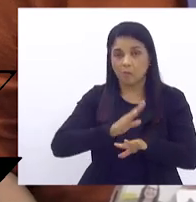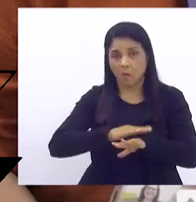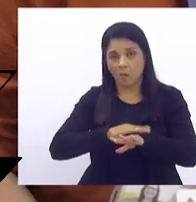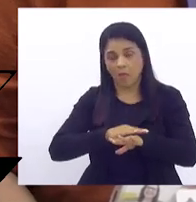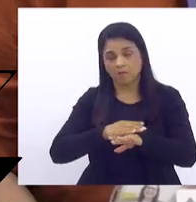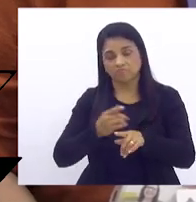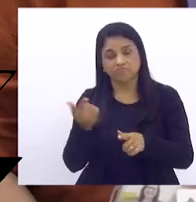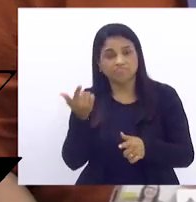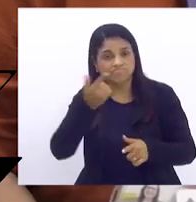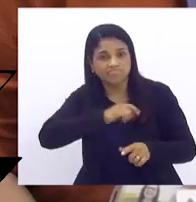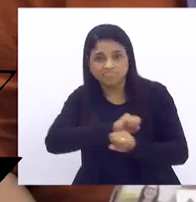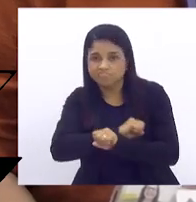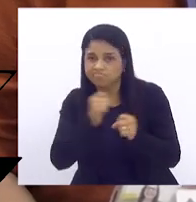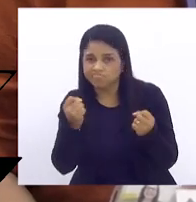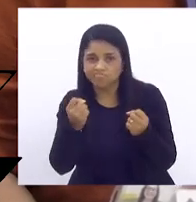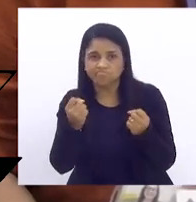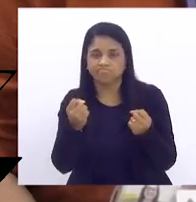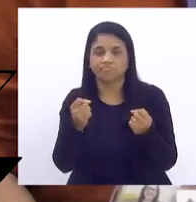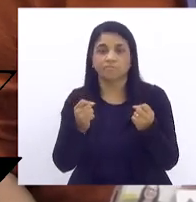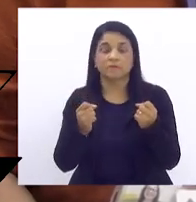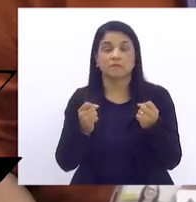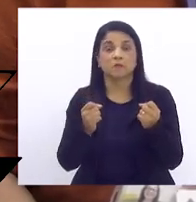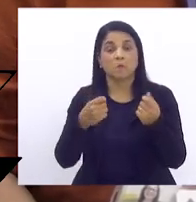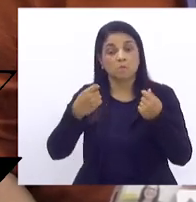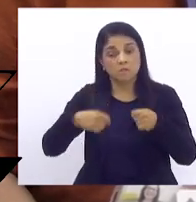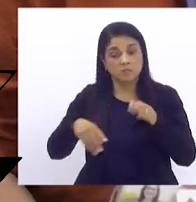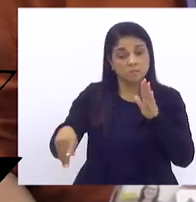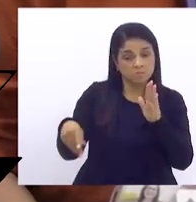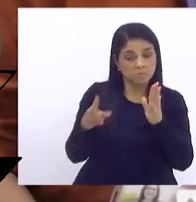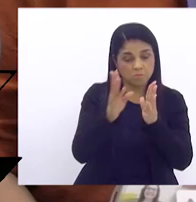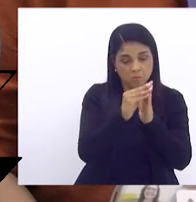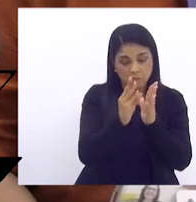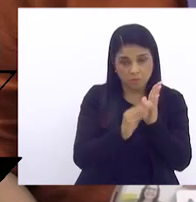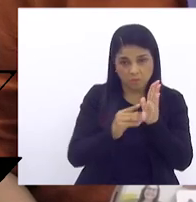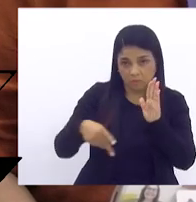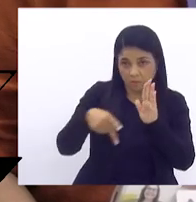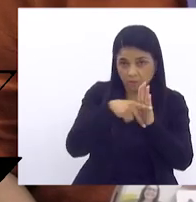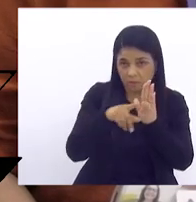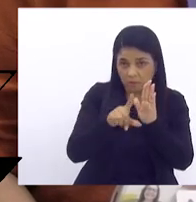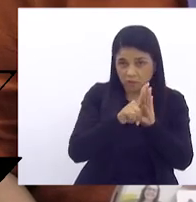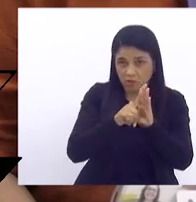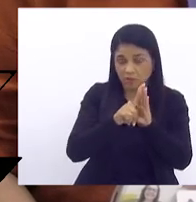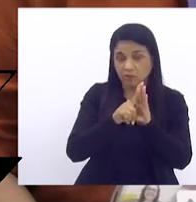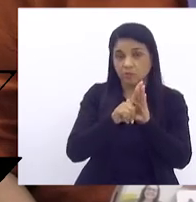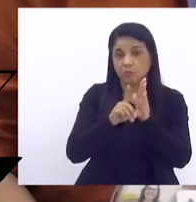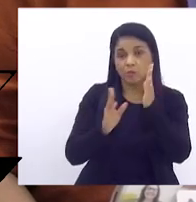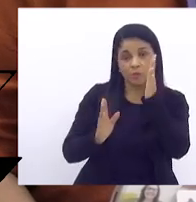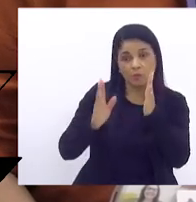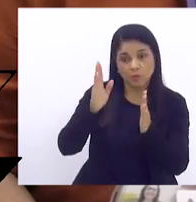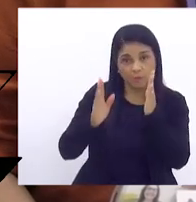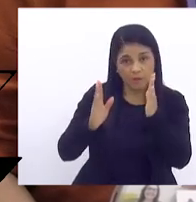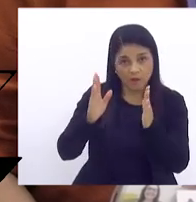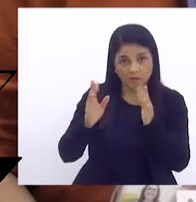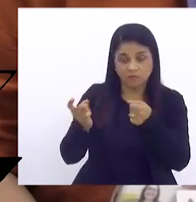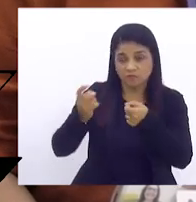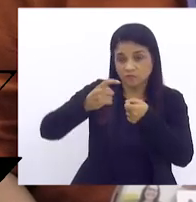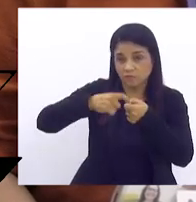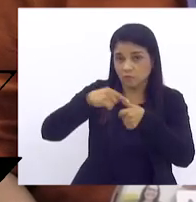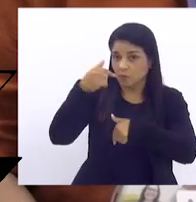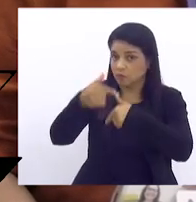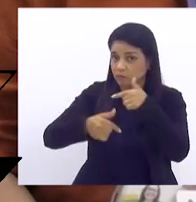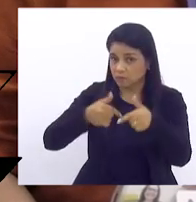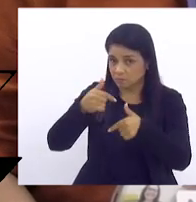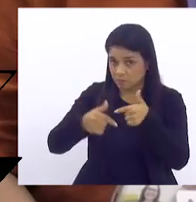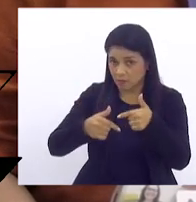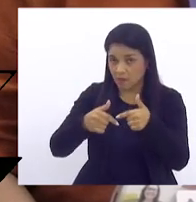esse restabelecimento. E essa margem tem que estar colocada no projeto de forma mais clara. Mas isso acho que é uma questão do mérito. Com